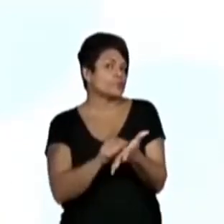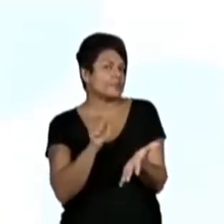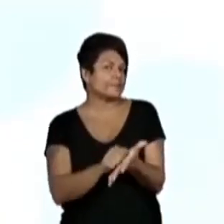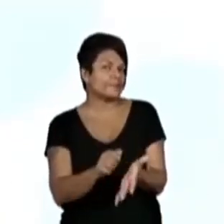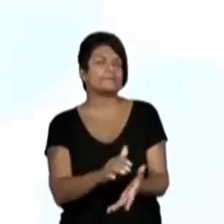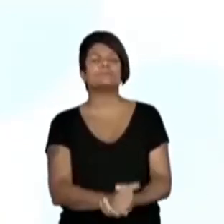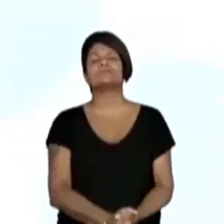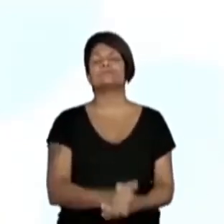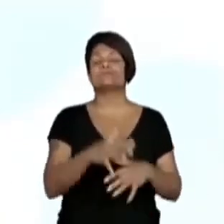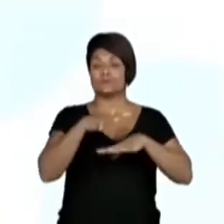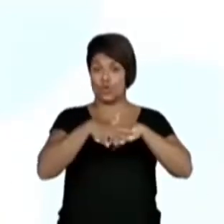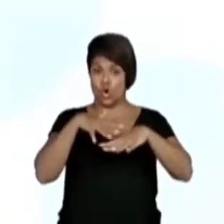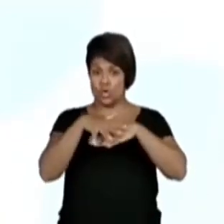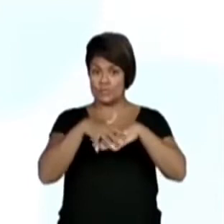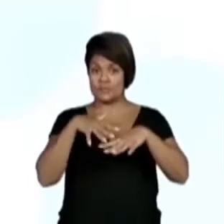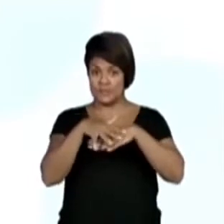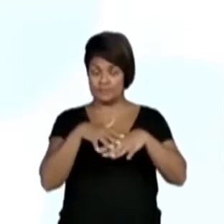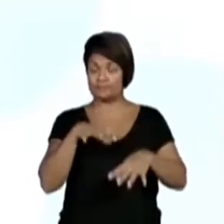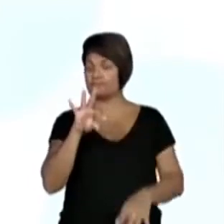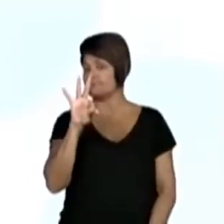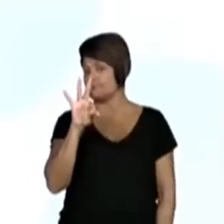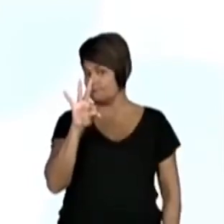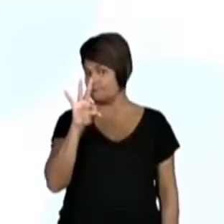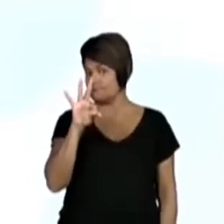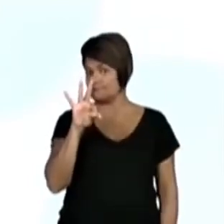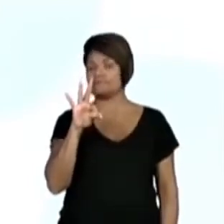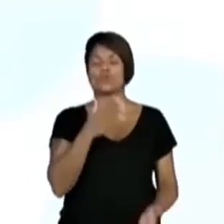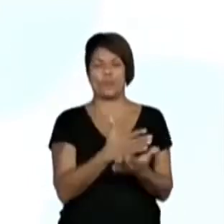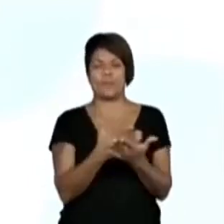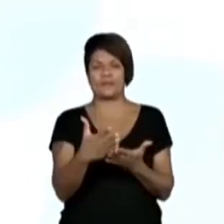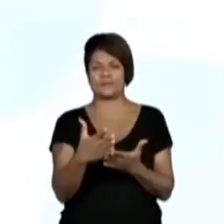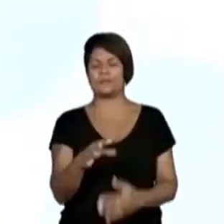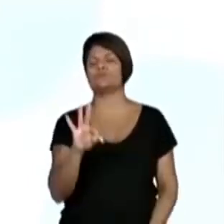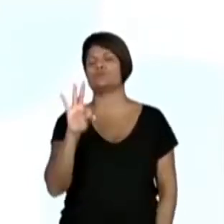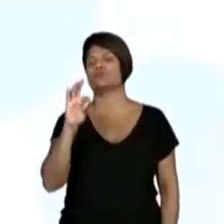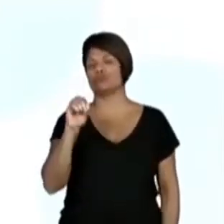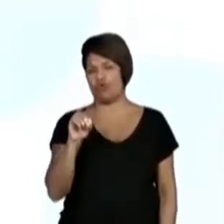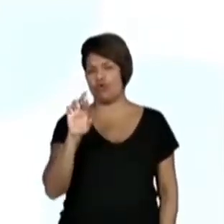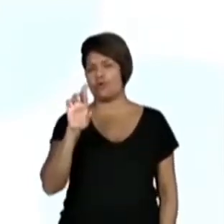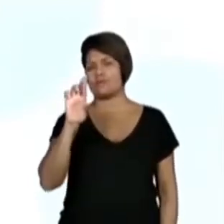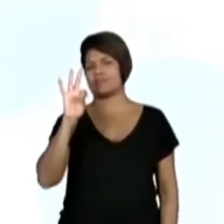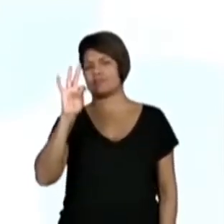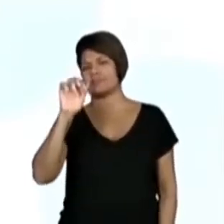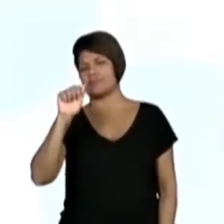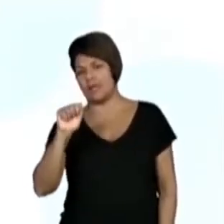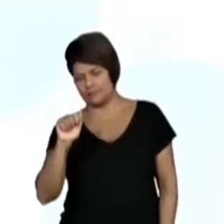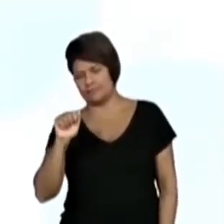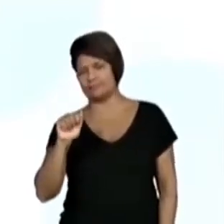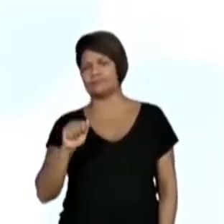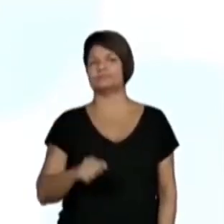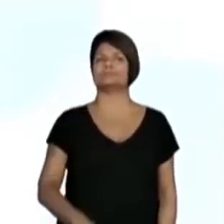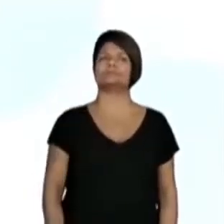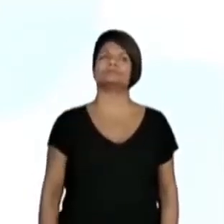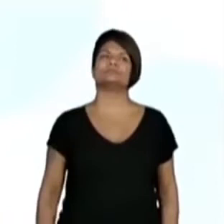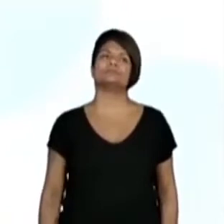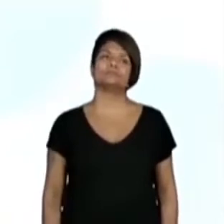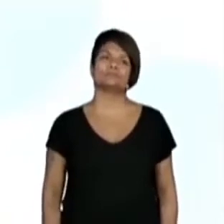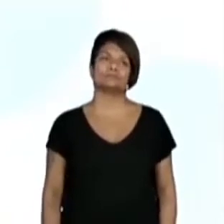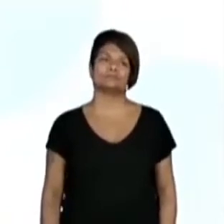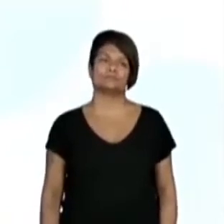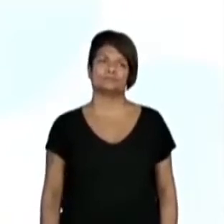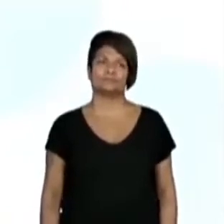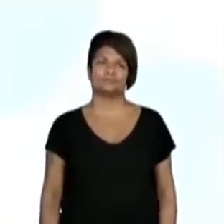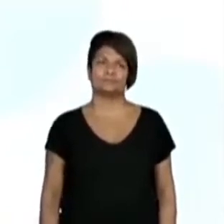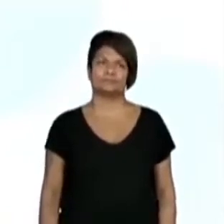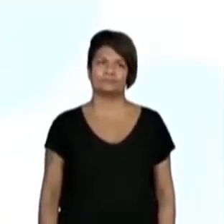Torta. Começa com a letra T, depois tem o O, torta.